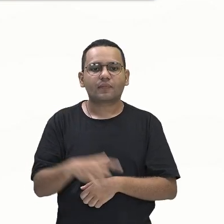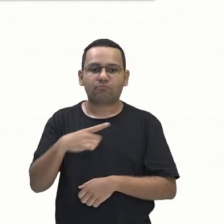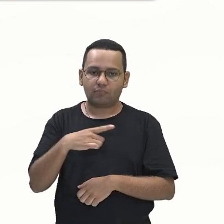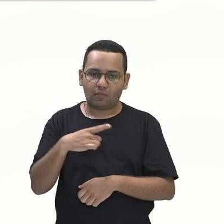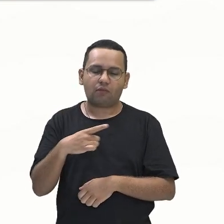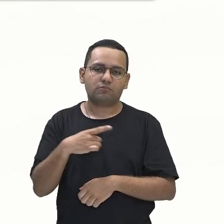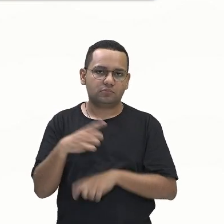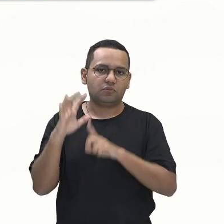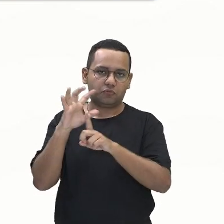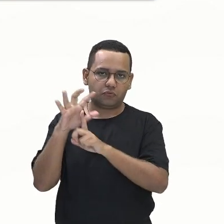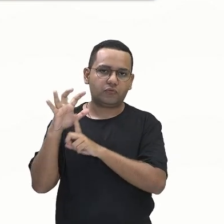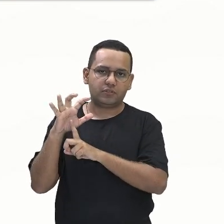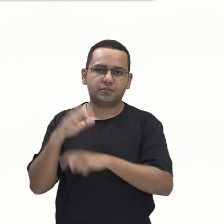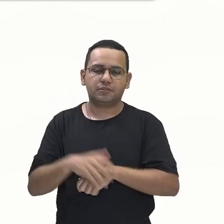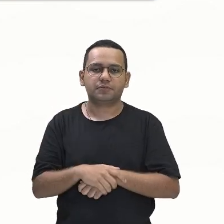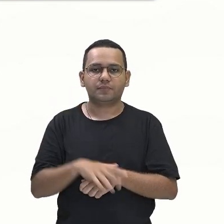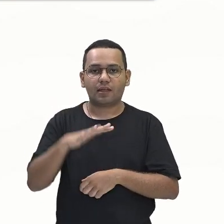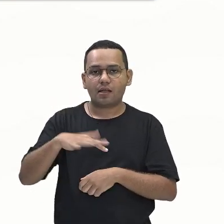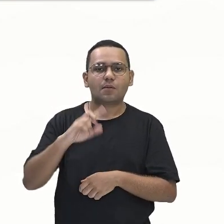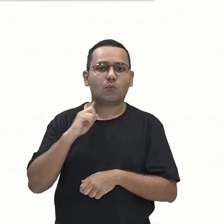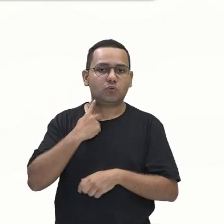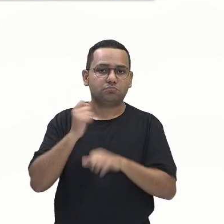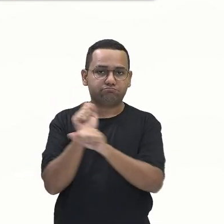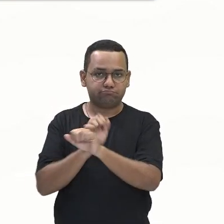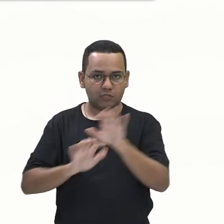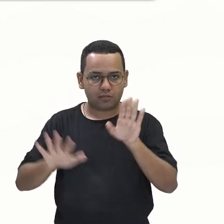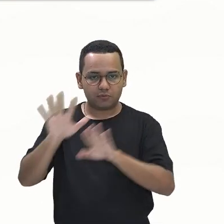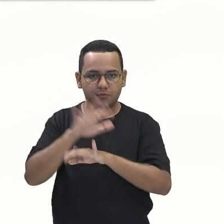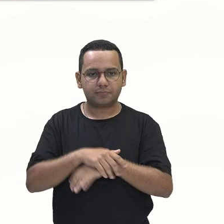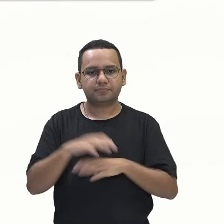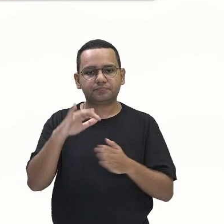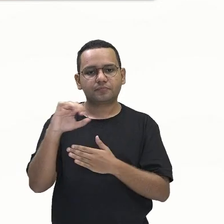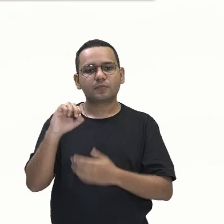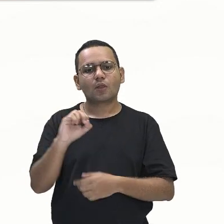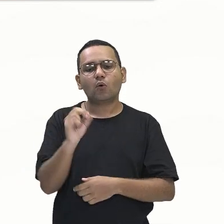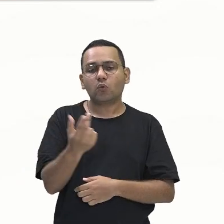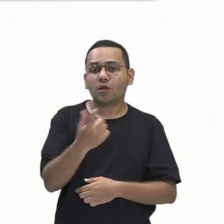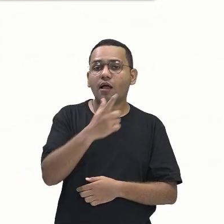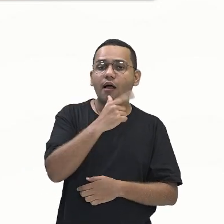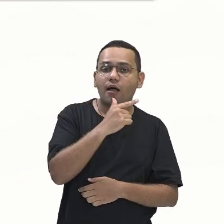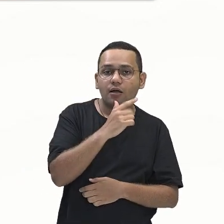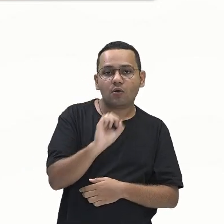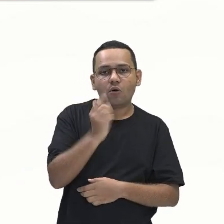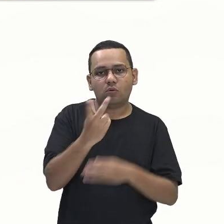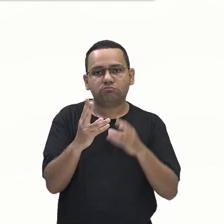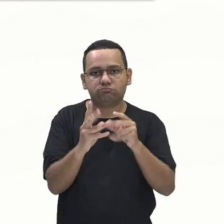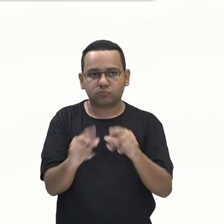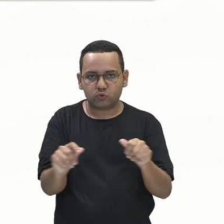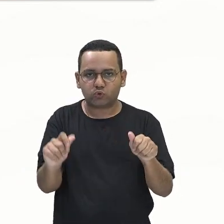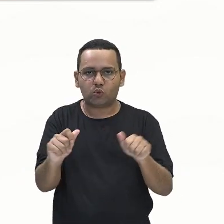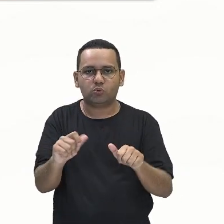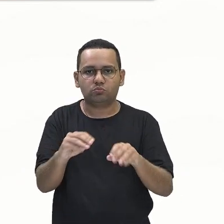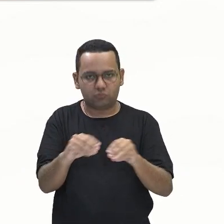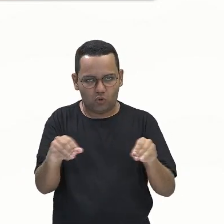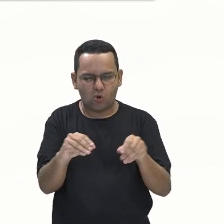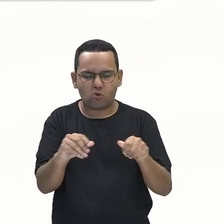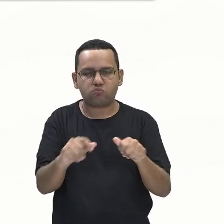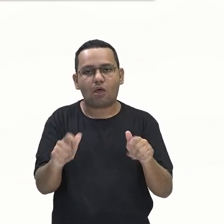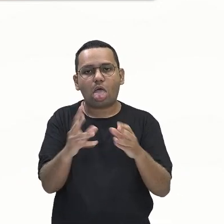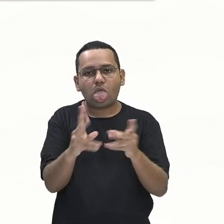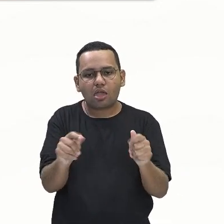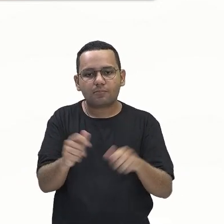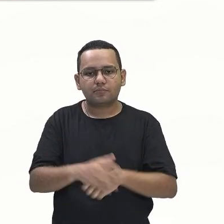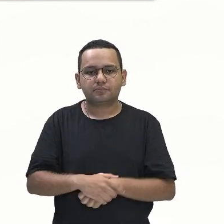poluição atmosférica. Ou poluição da água, erosão do solo e